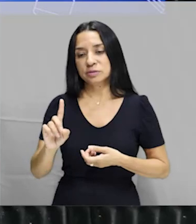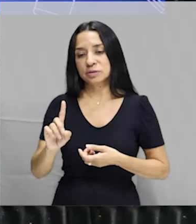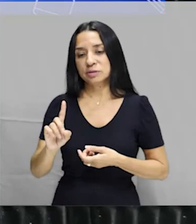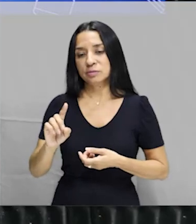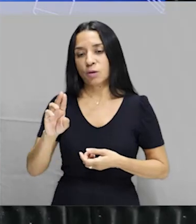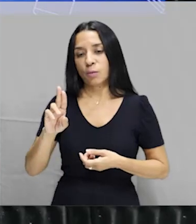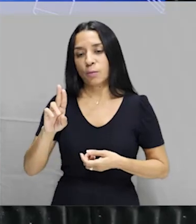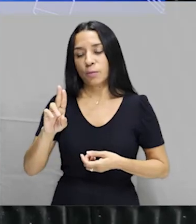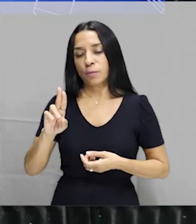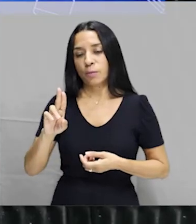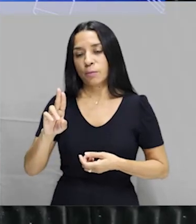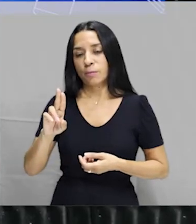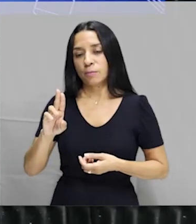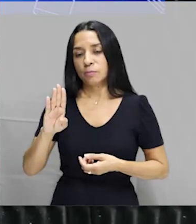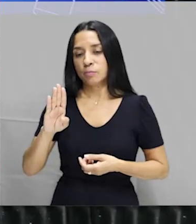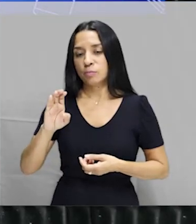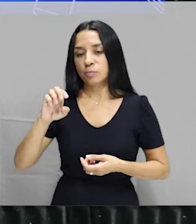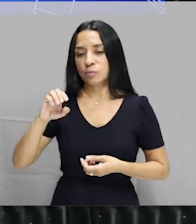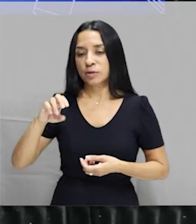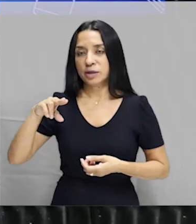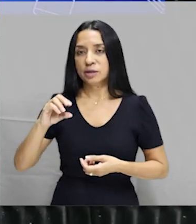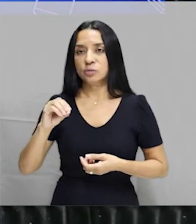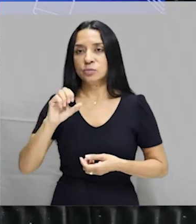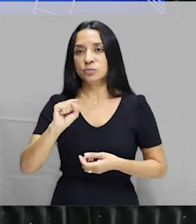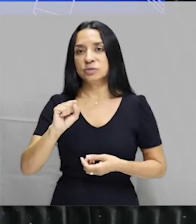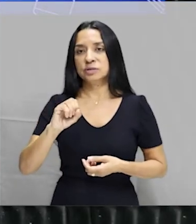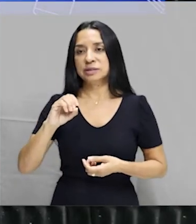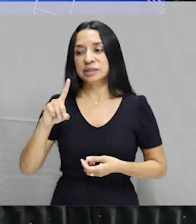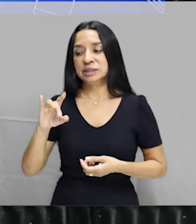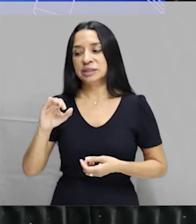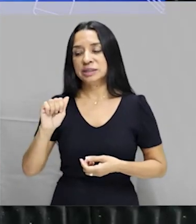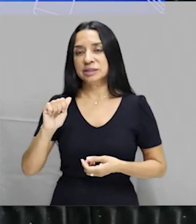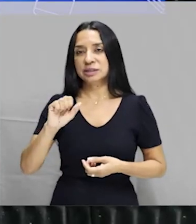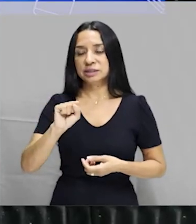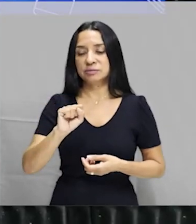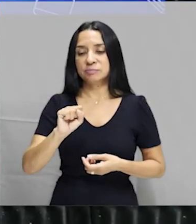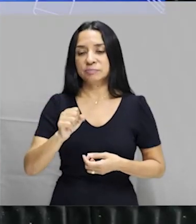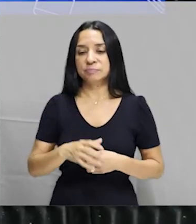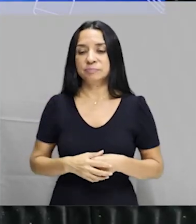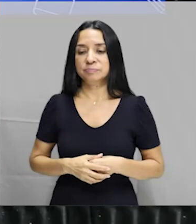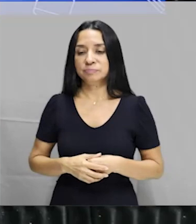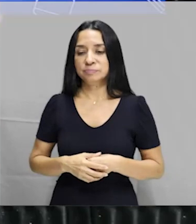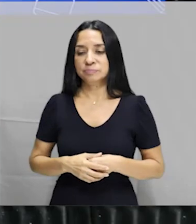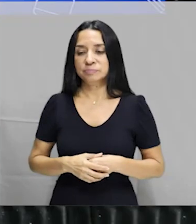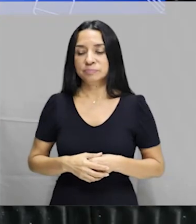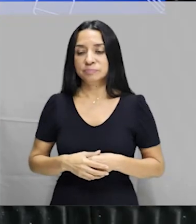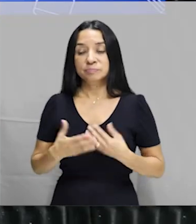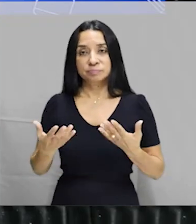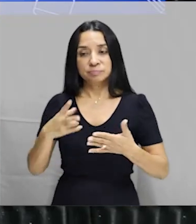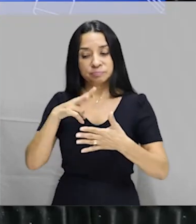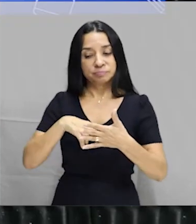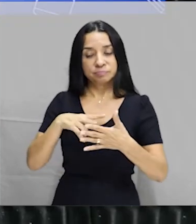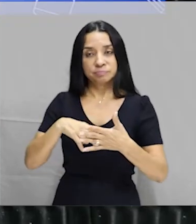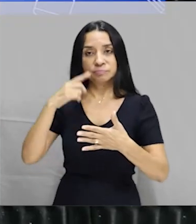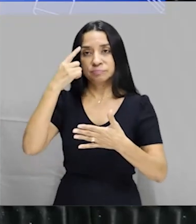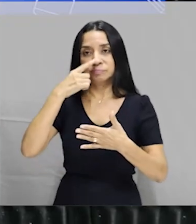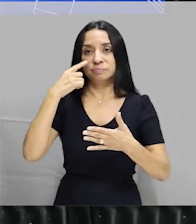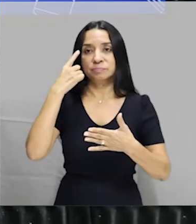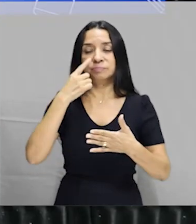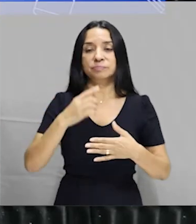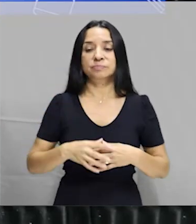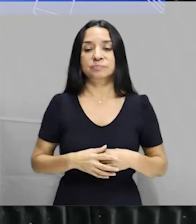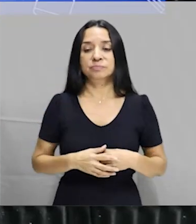buenos dias, tá? Buenos dias ou buen dia. Como está usted? Como estão